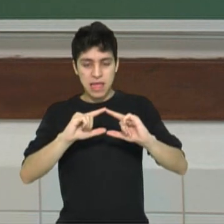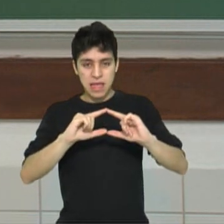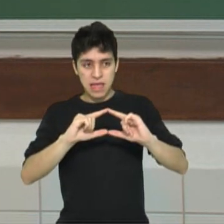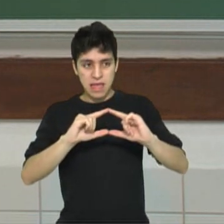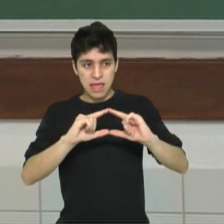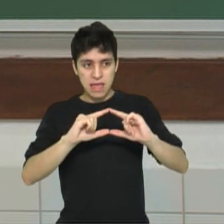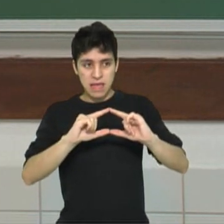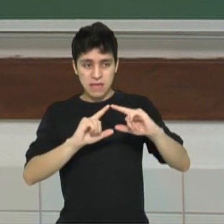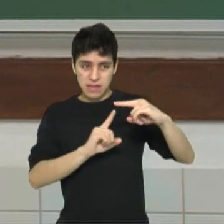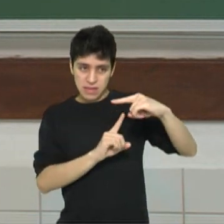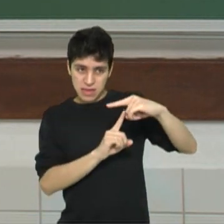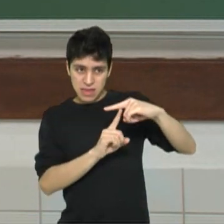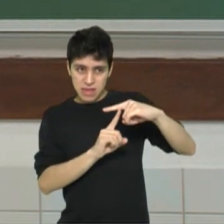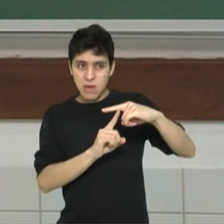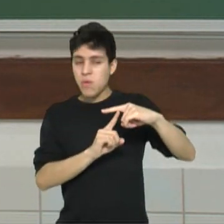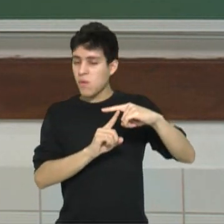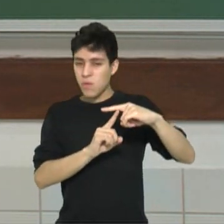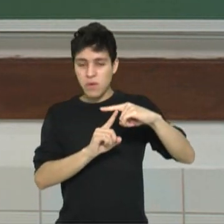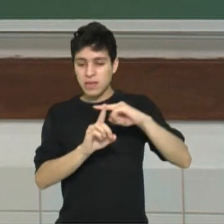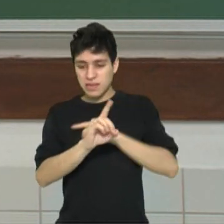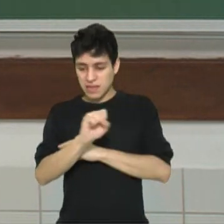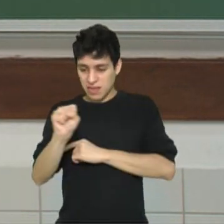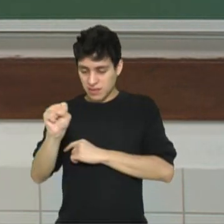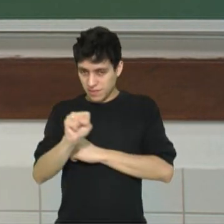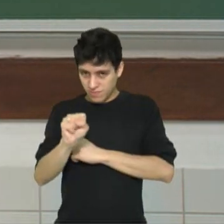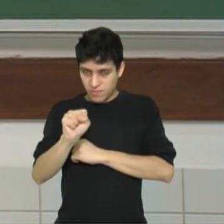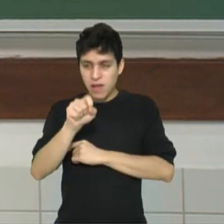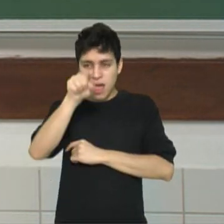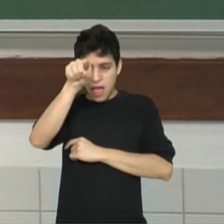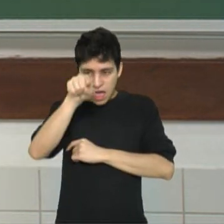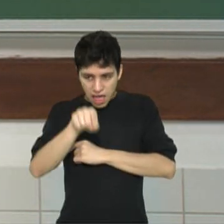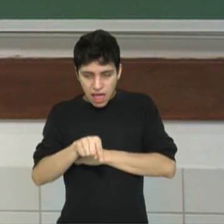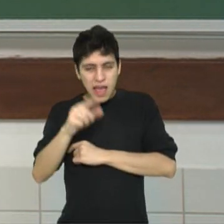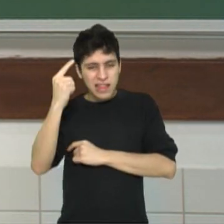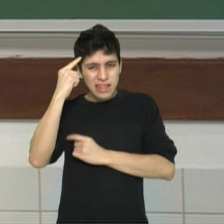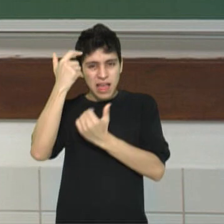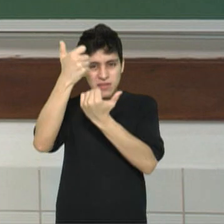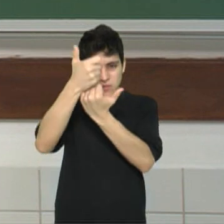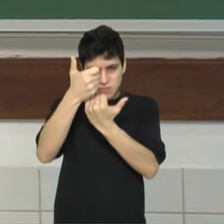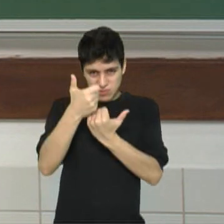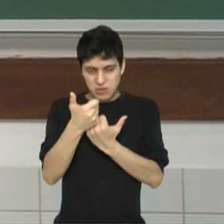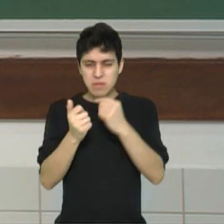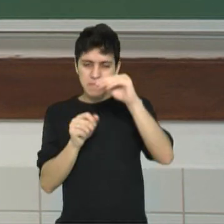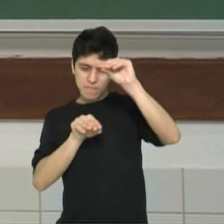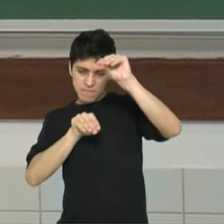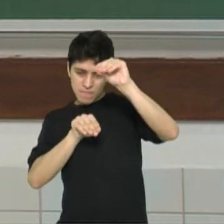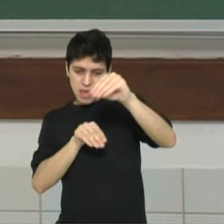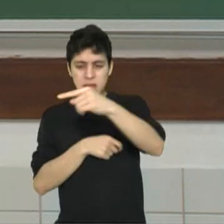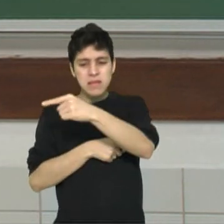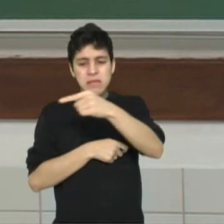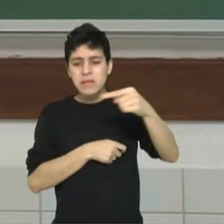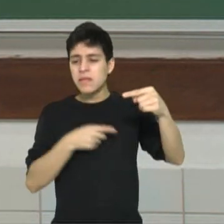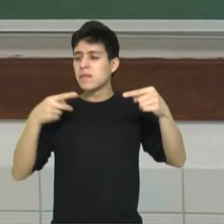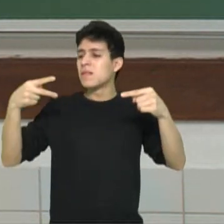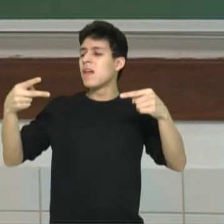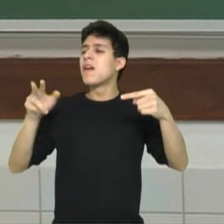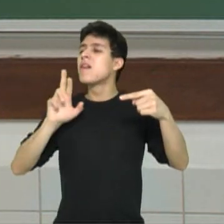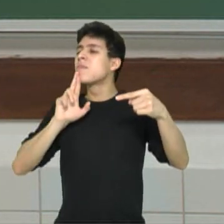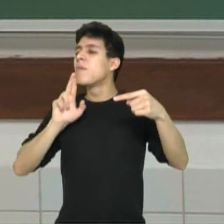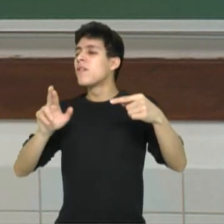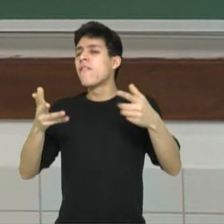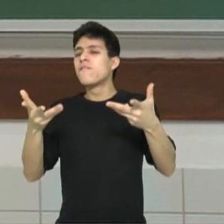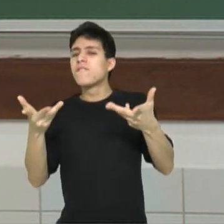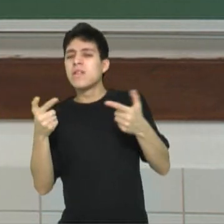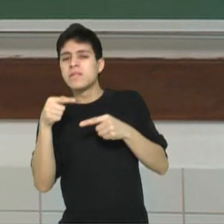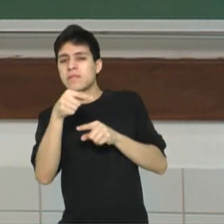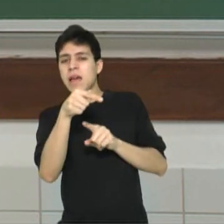nessa prova. Agora, com esses dois dados, a gente consegue substituir na fórmula e descobrir a sua velocidade média.